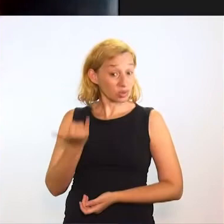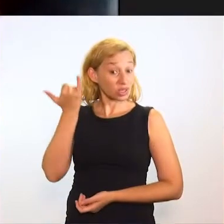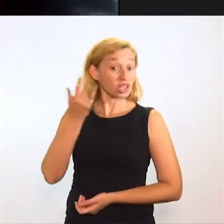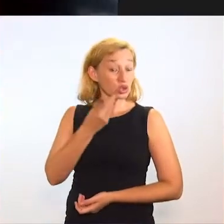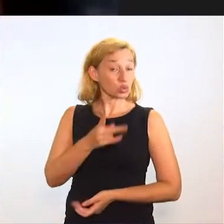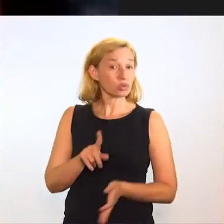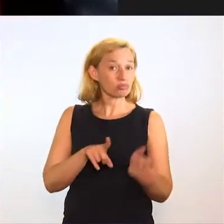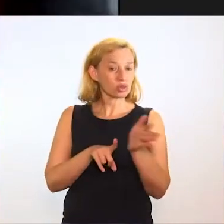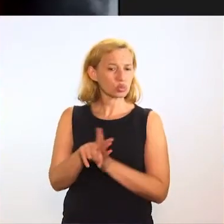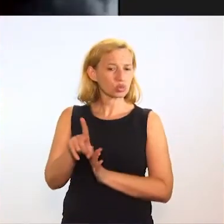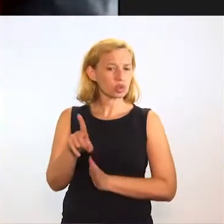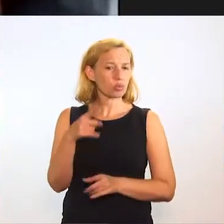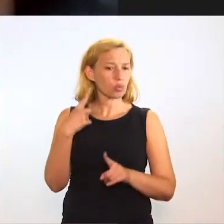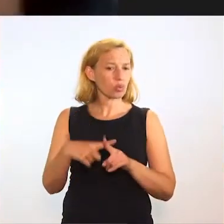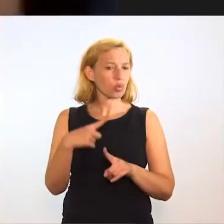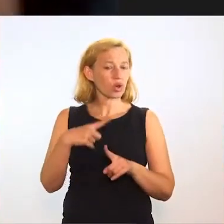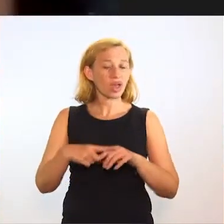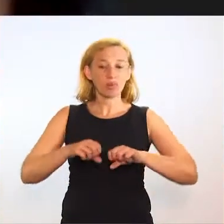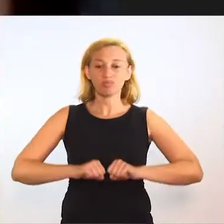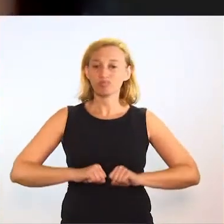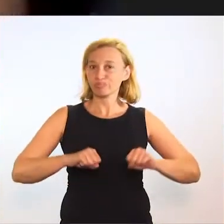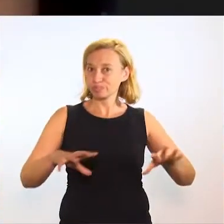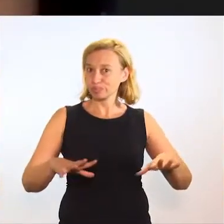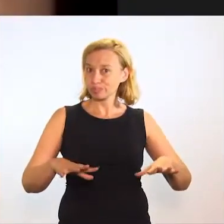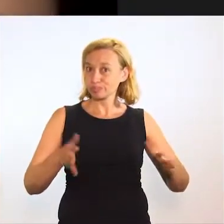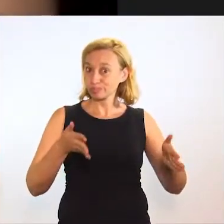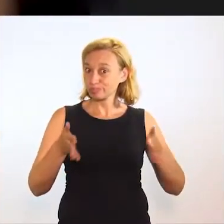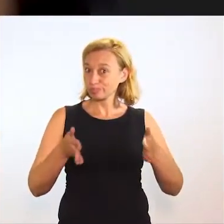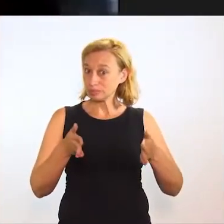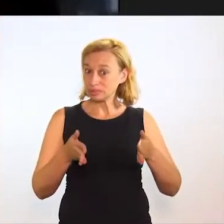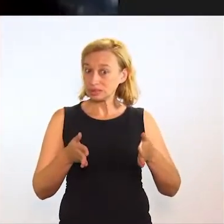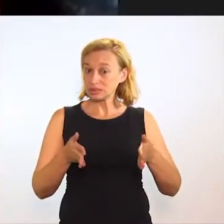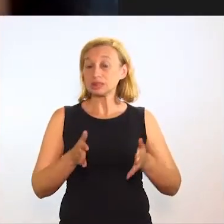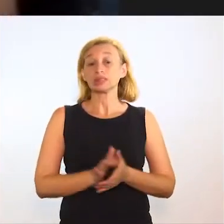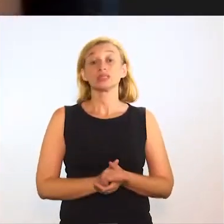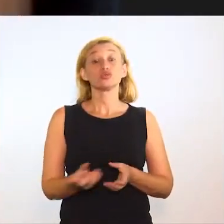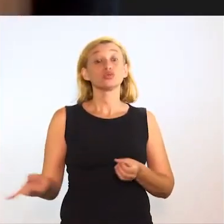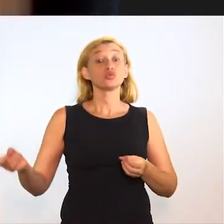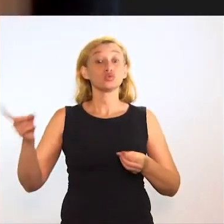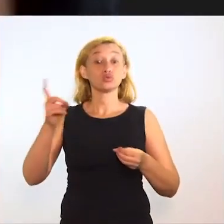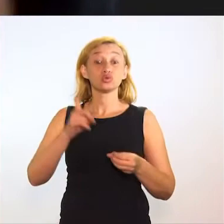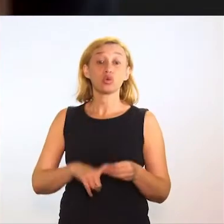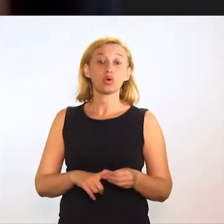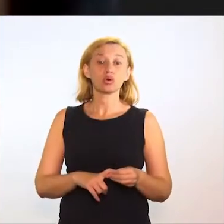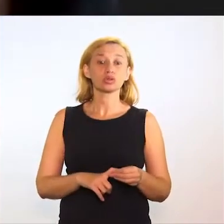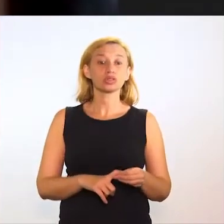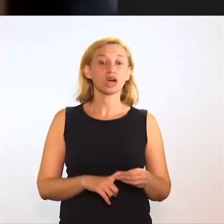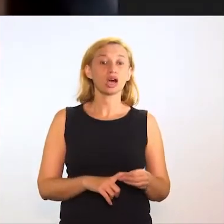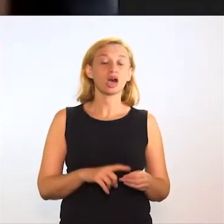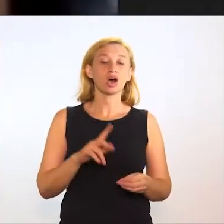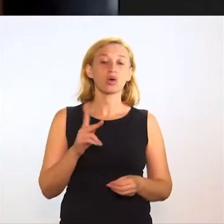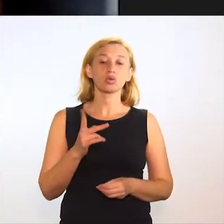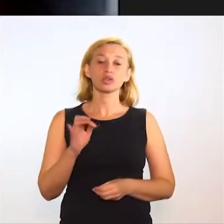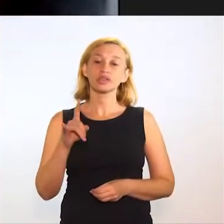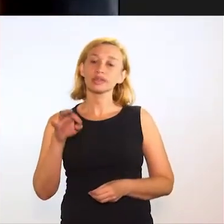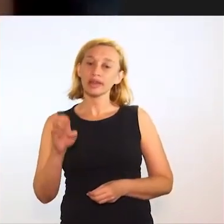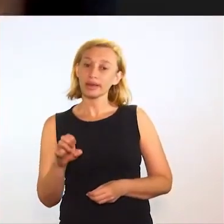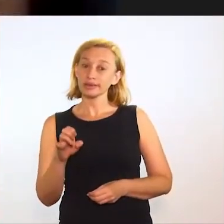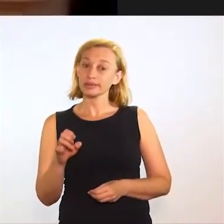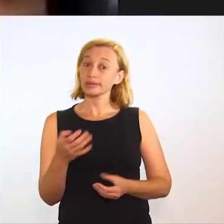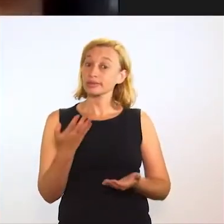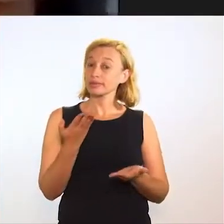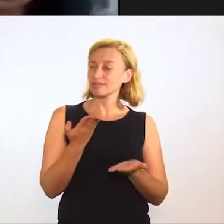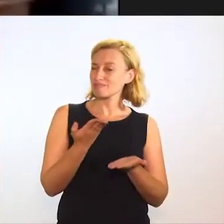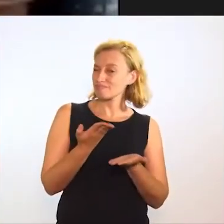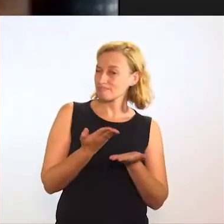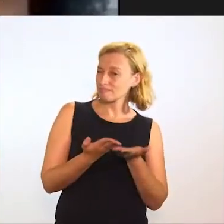acho importante a sua pergunta, porque a pandemia ela nos trouxe de volta a humanidade,